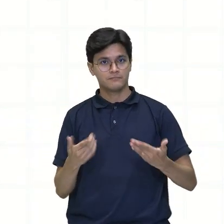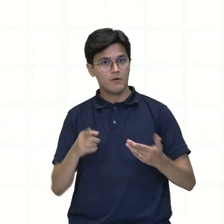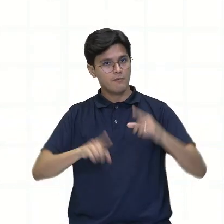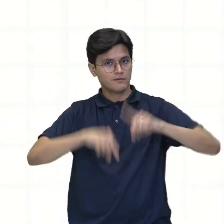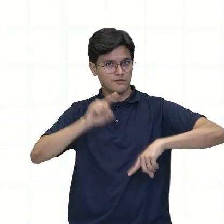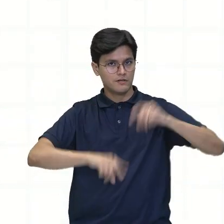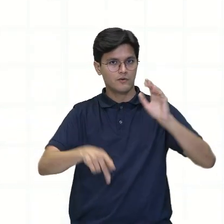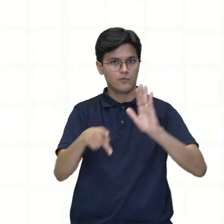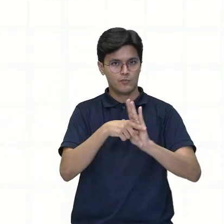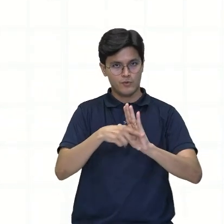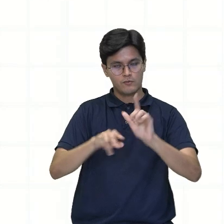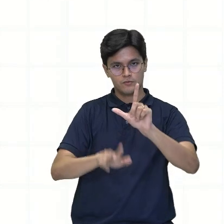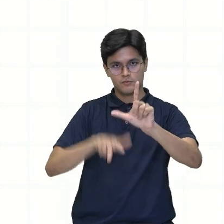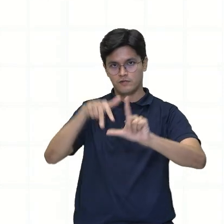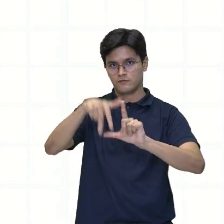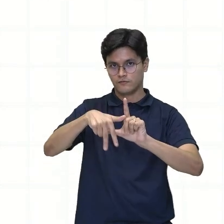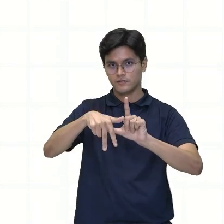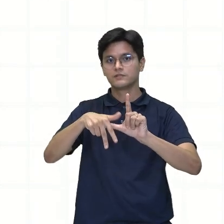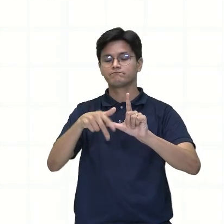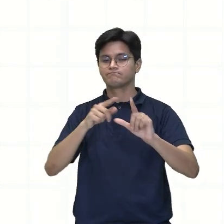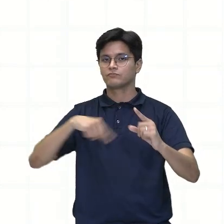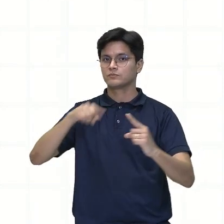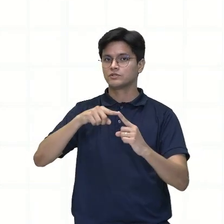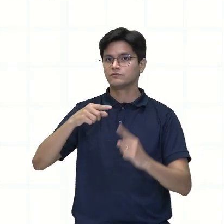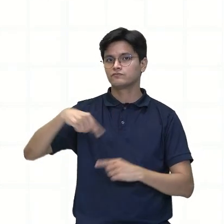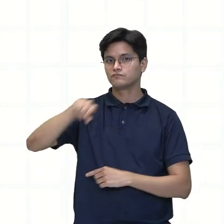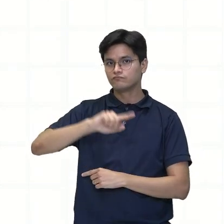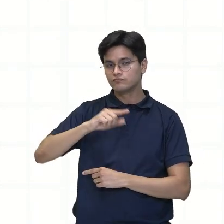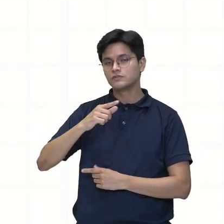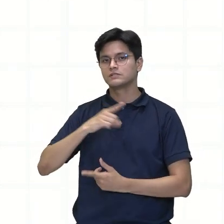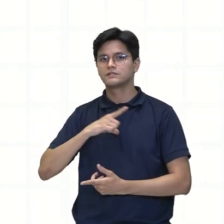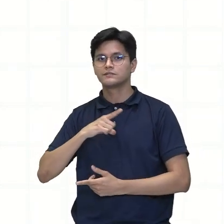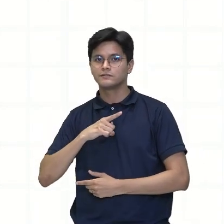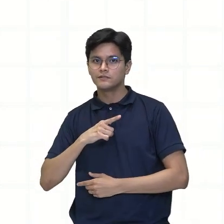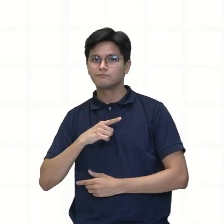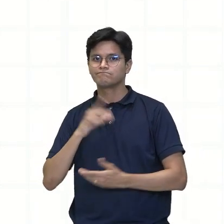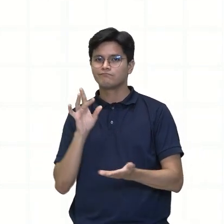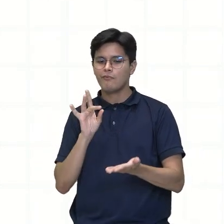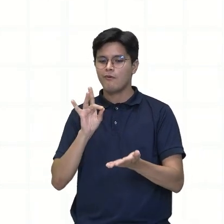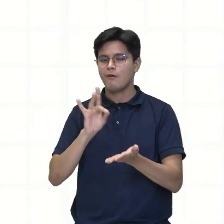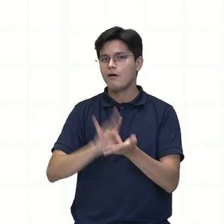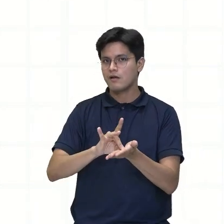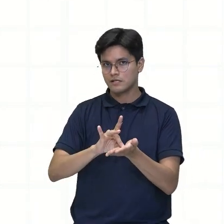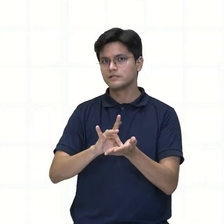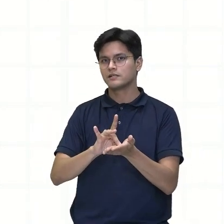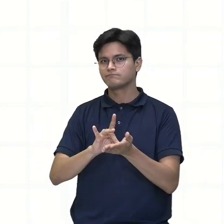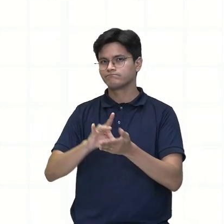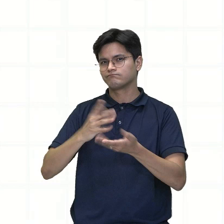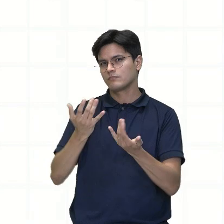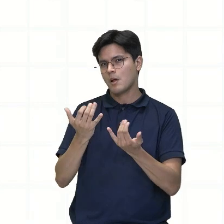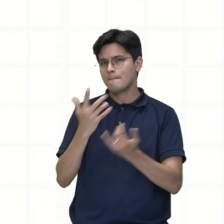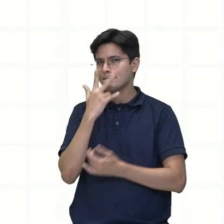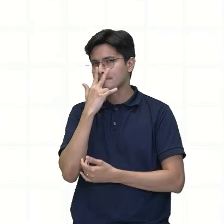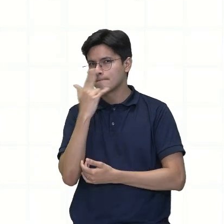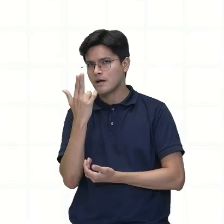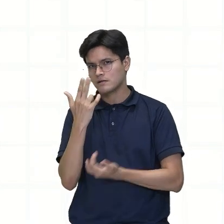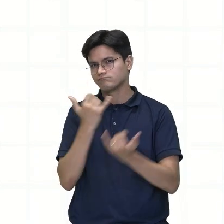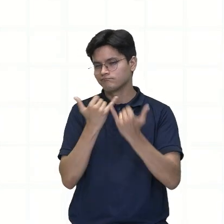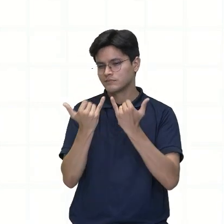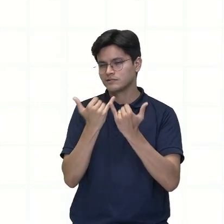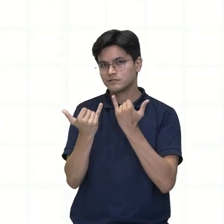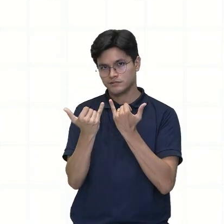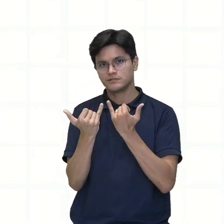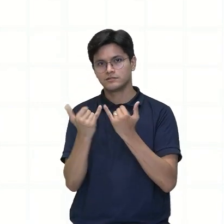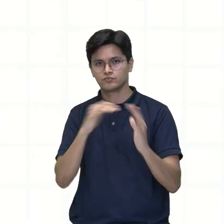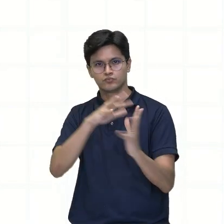Metaverse, para que você possa ter uma realidade mais, né, aproximada, né, desse mundo virtual.